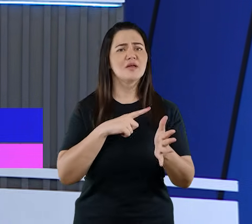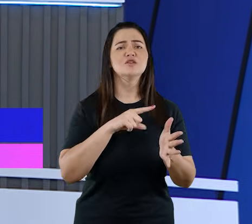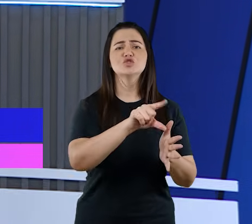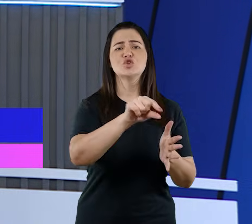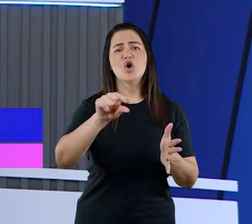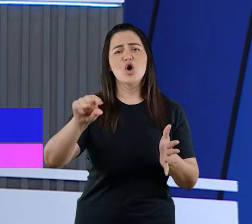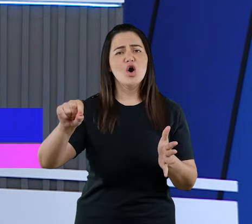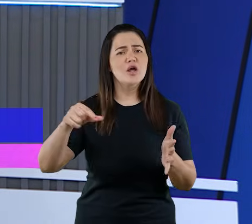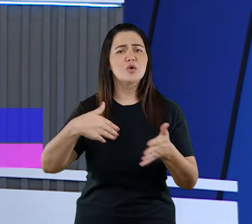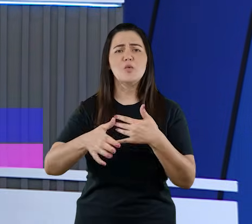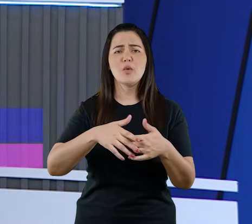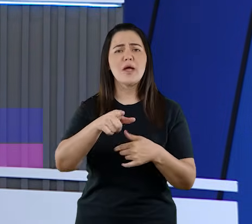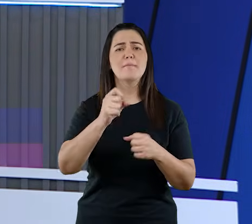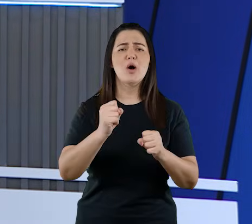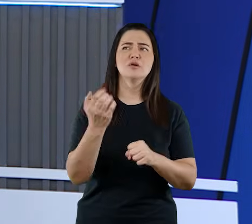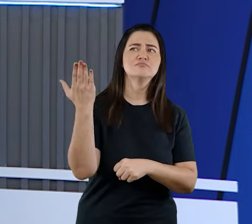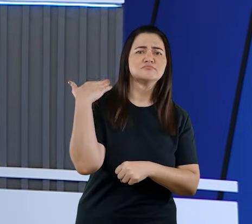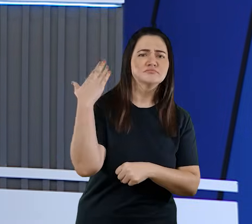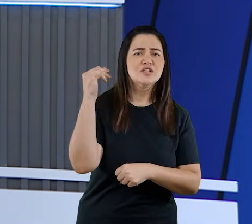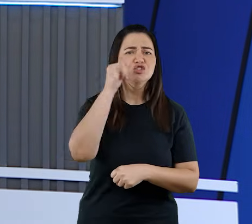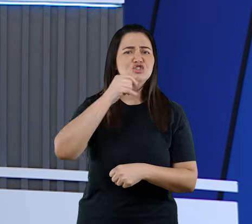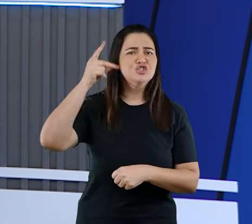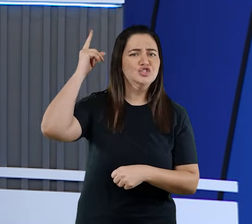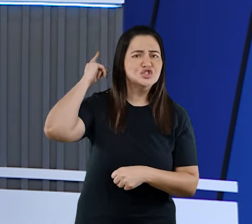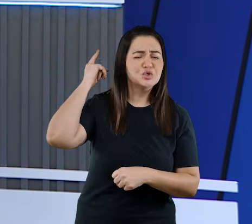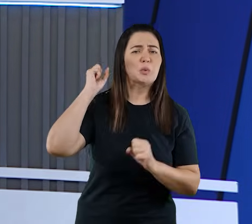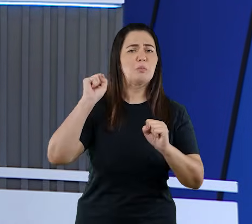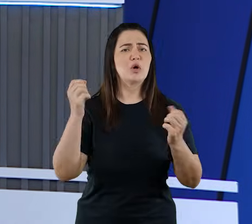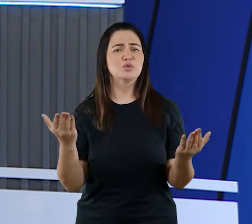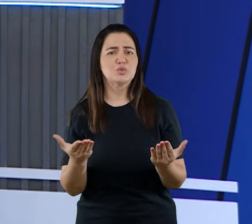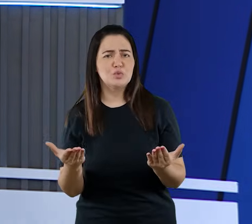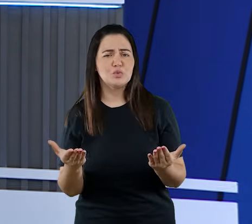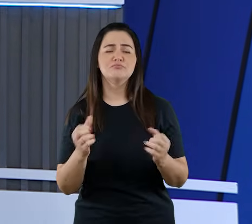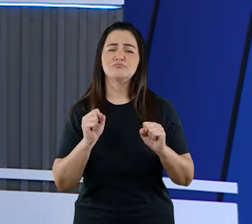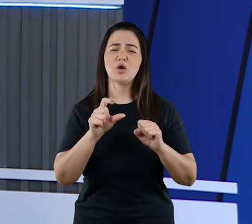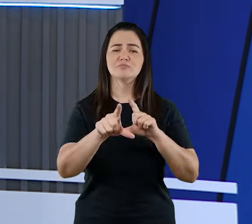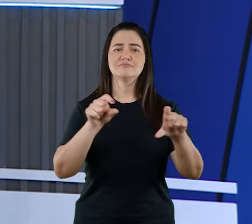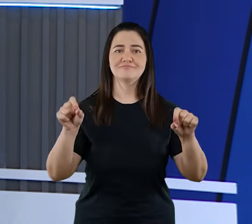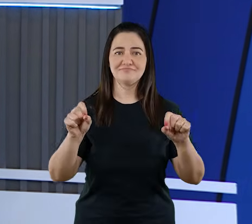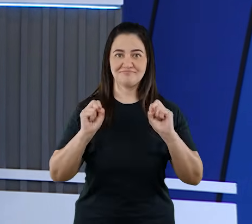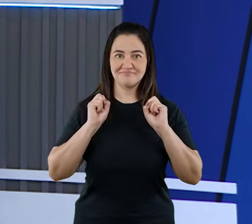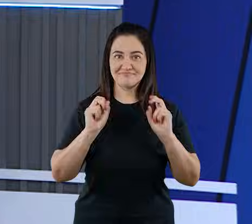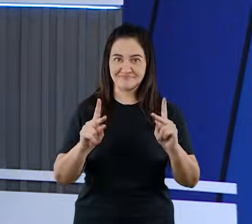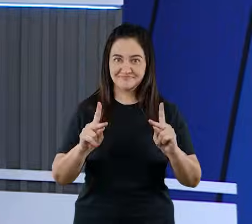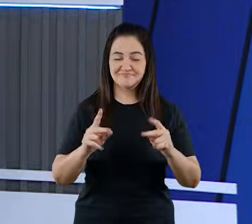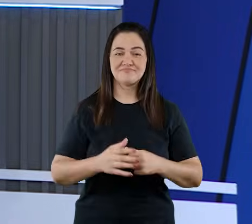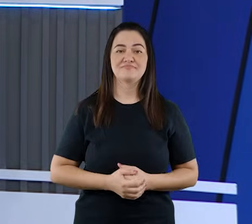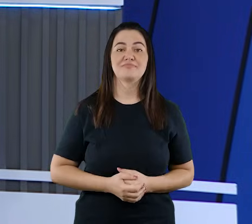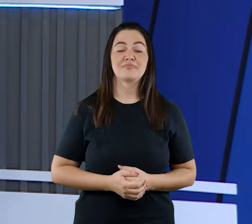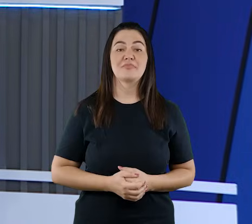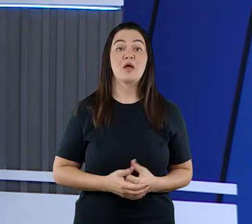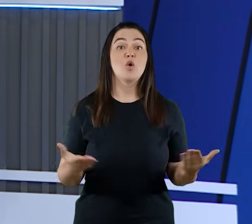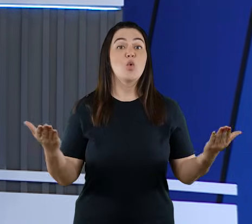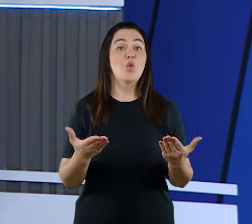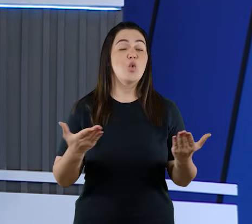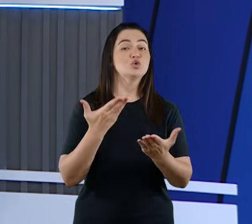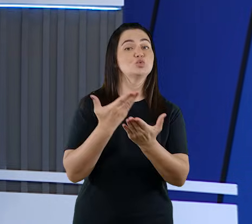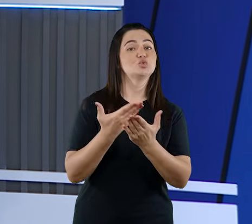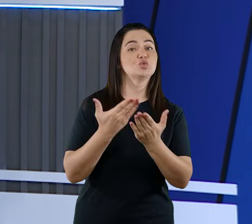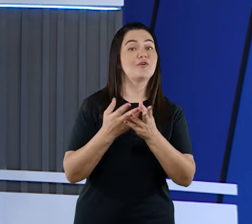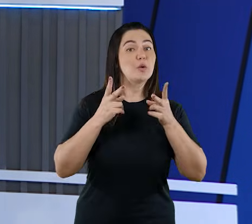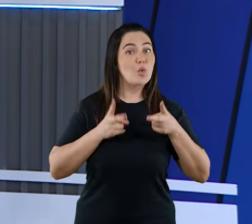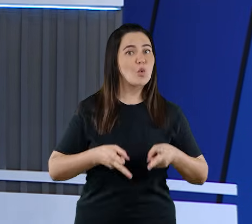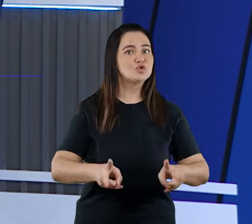abençoado em sua vida, tá bom? Então tá aí o nosso canal do YouTube e vamos agora continuar o tema da semana